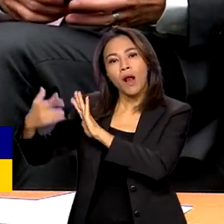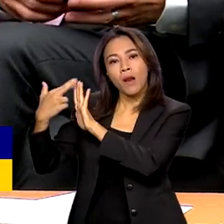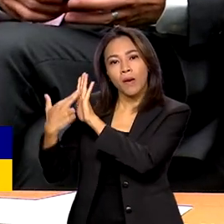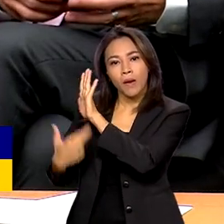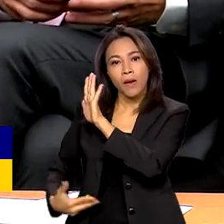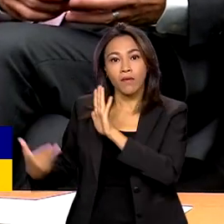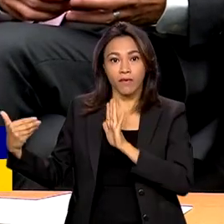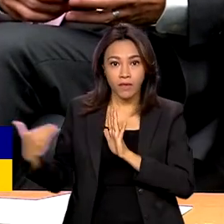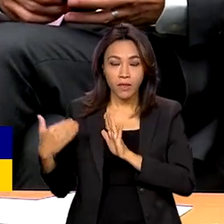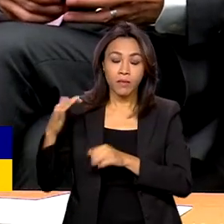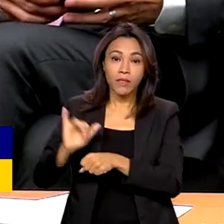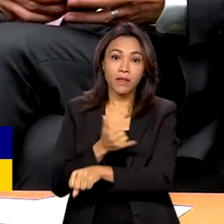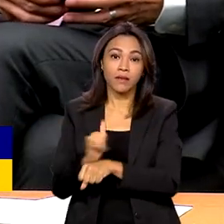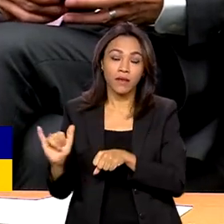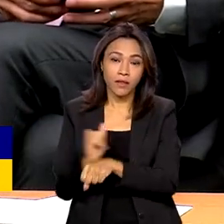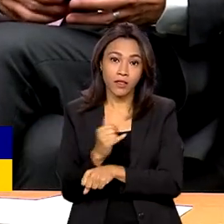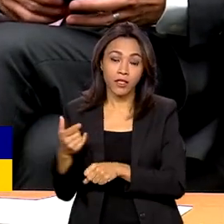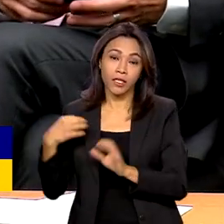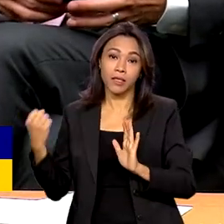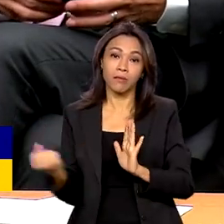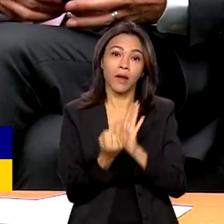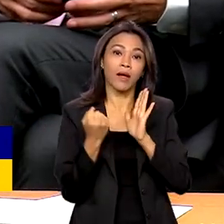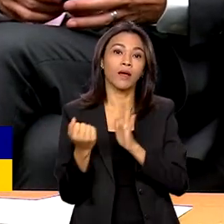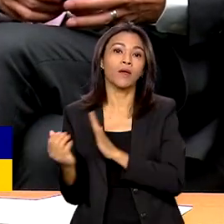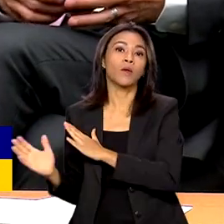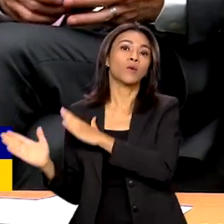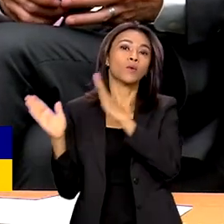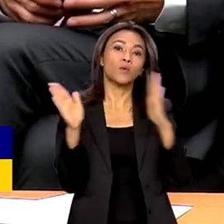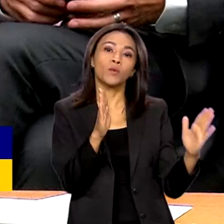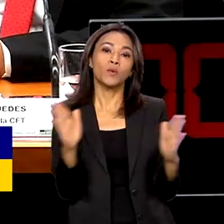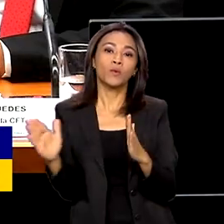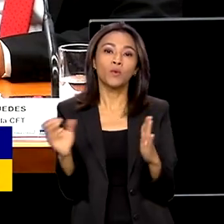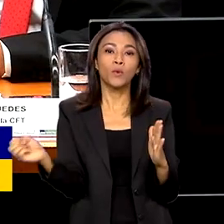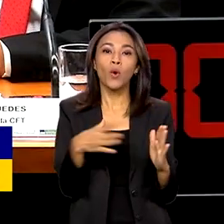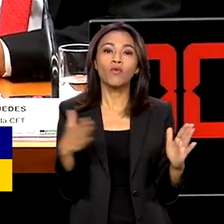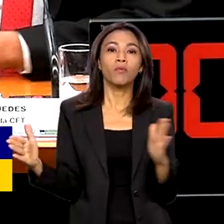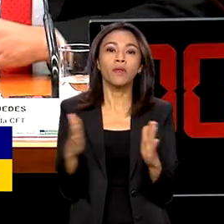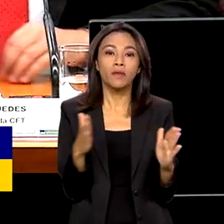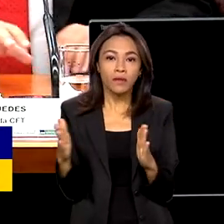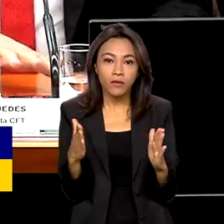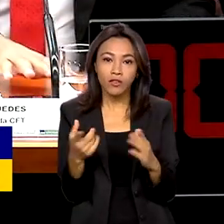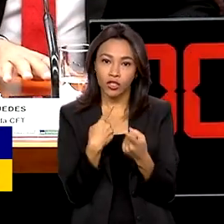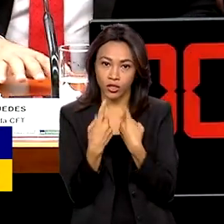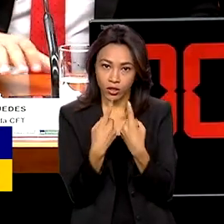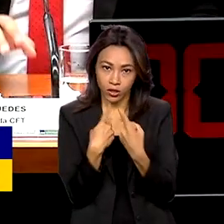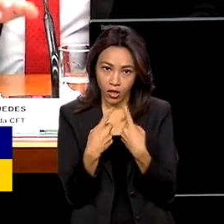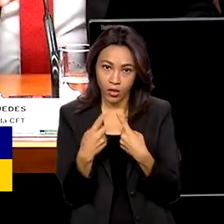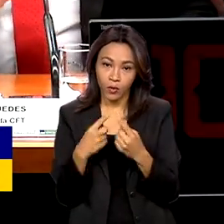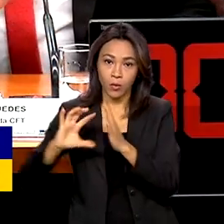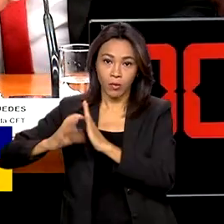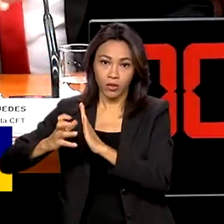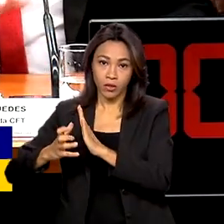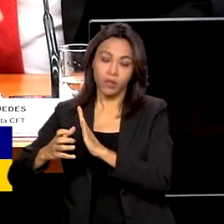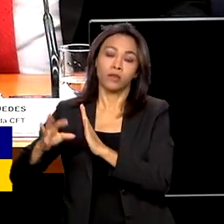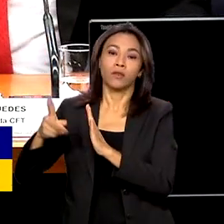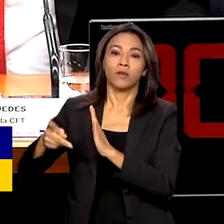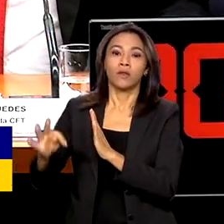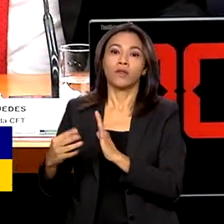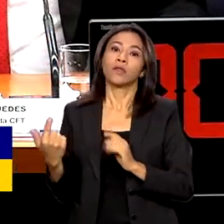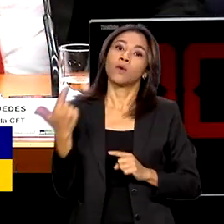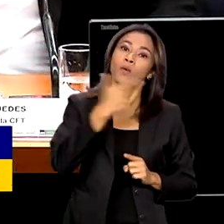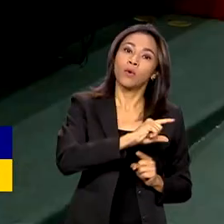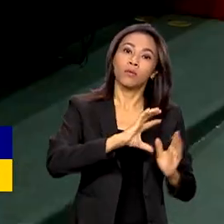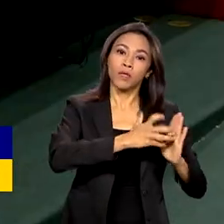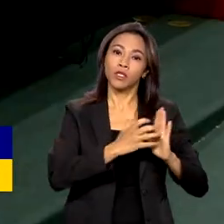pacificação que marca uma nova fase de diálogo entre governo e Oposição a expectativa é de que a votação superior e desavenças